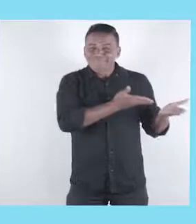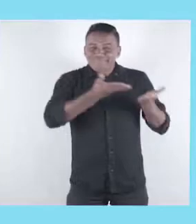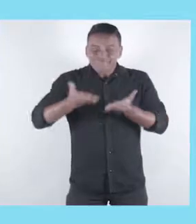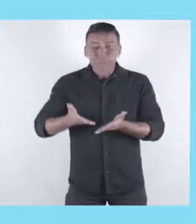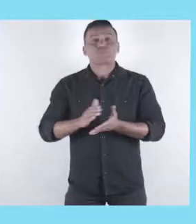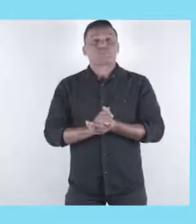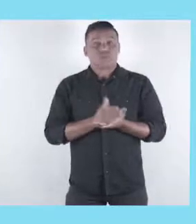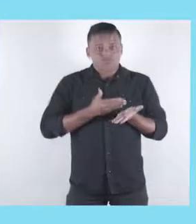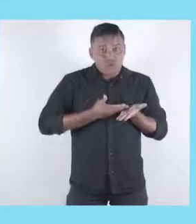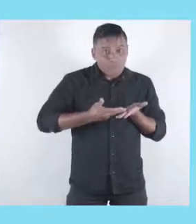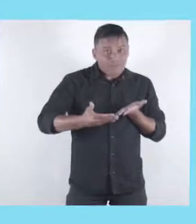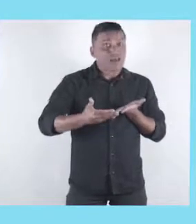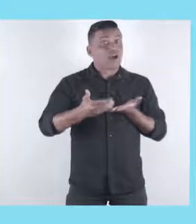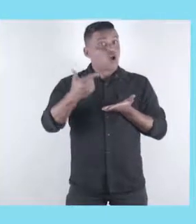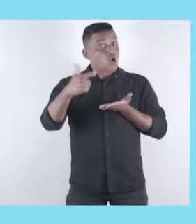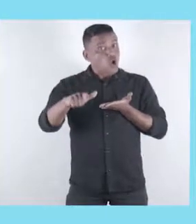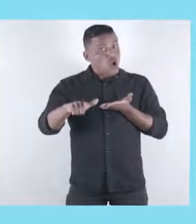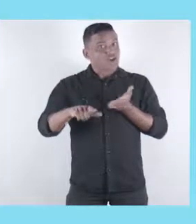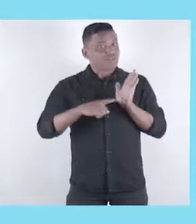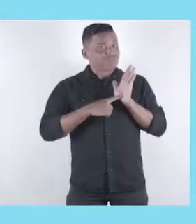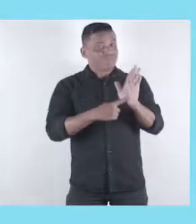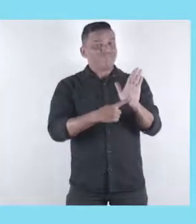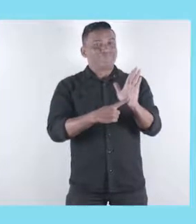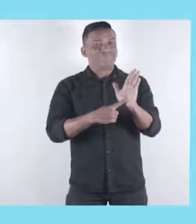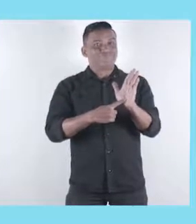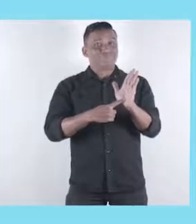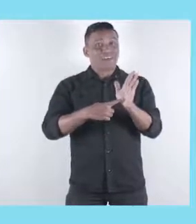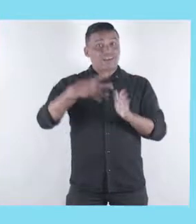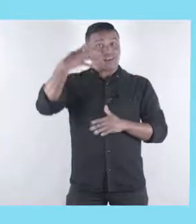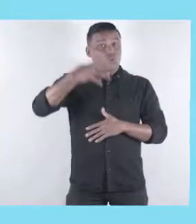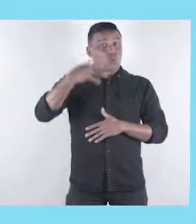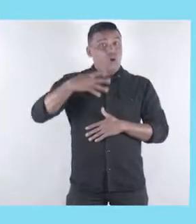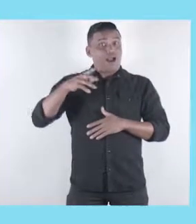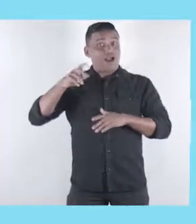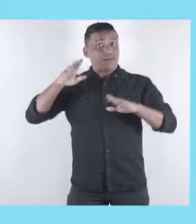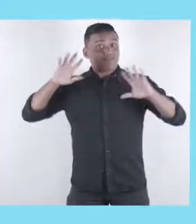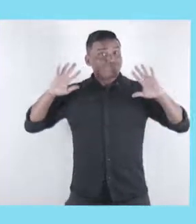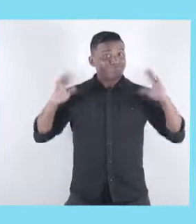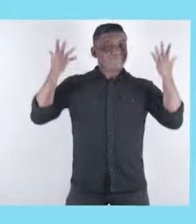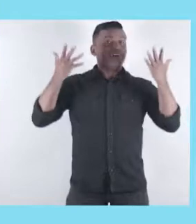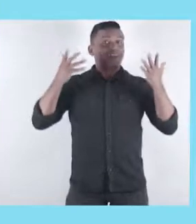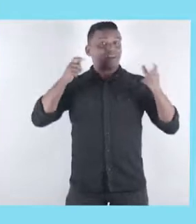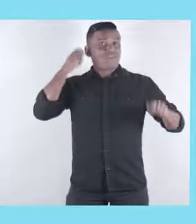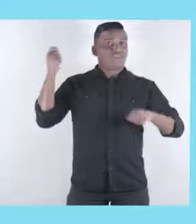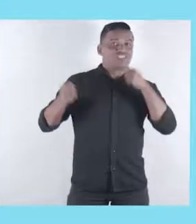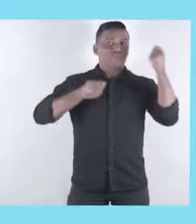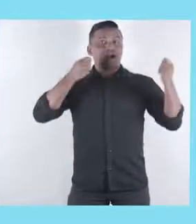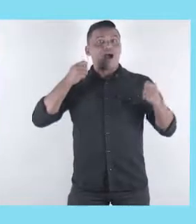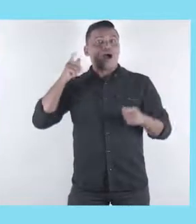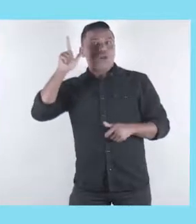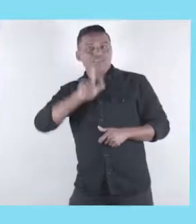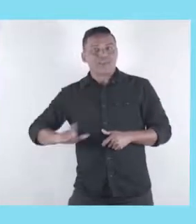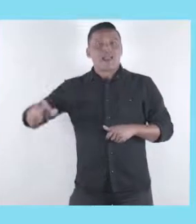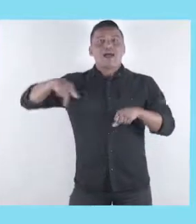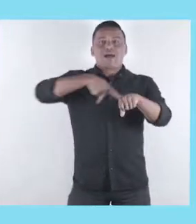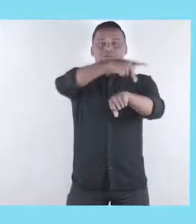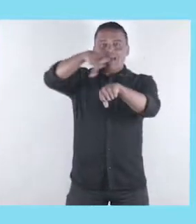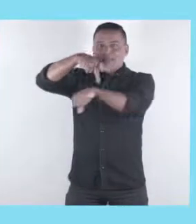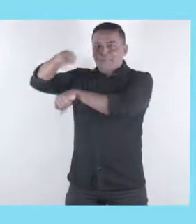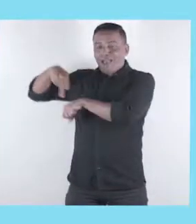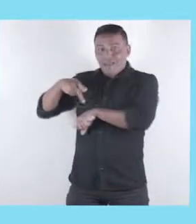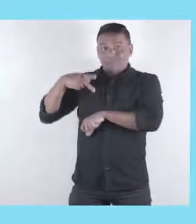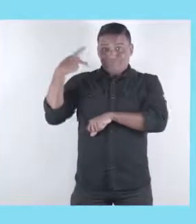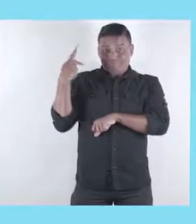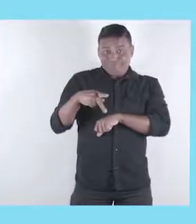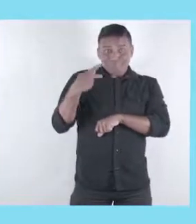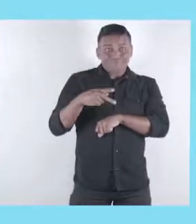começar mais uma atração da quarta Edição do festival literário internacional de Belo Horizonte que